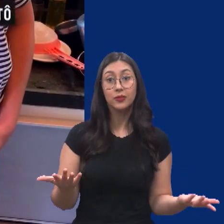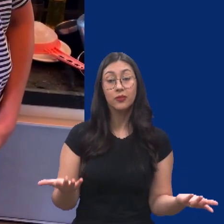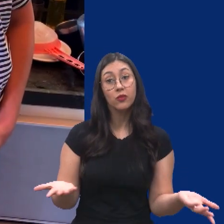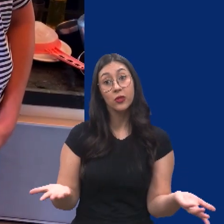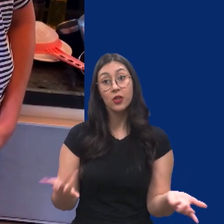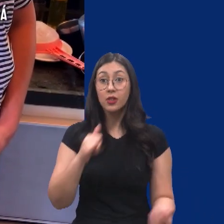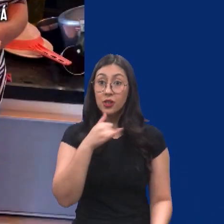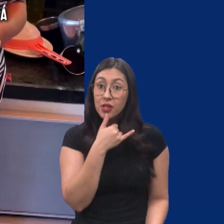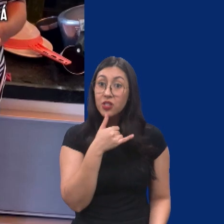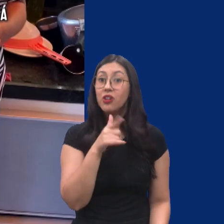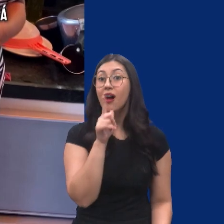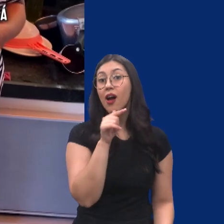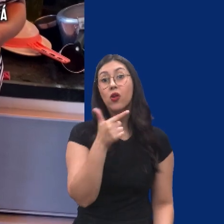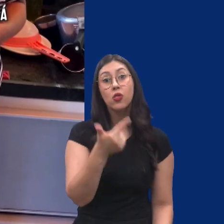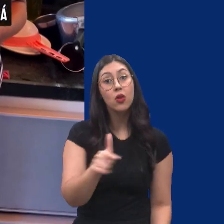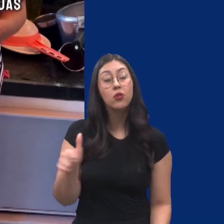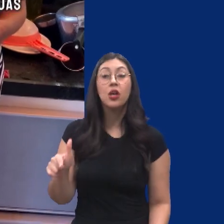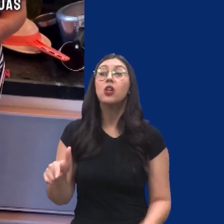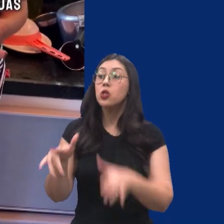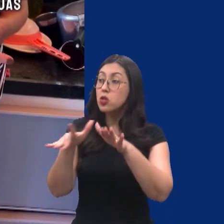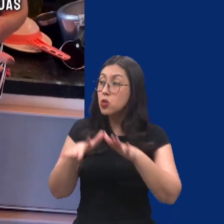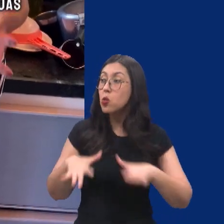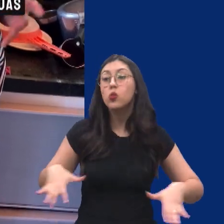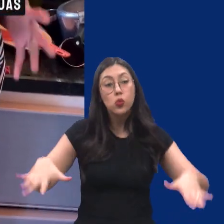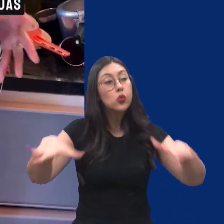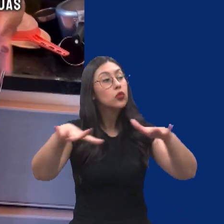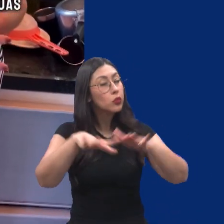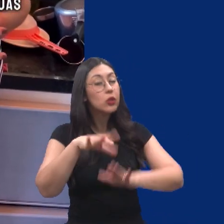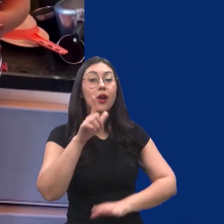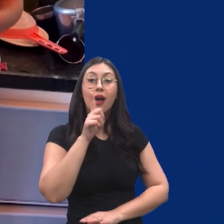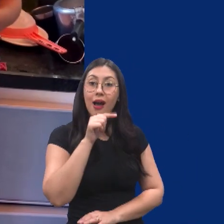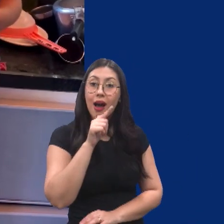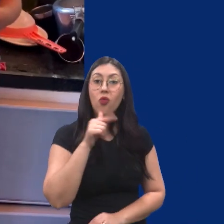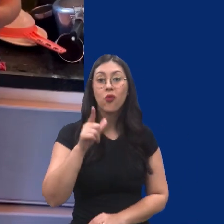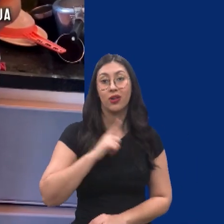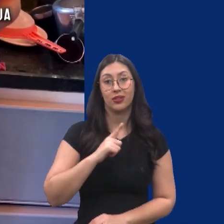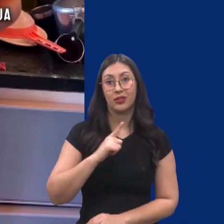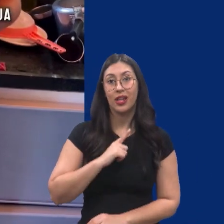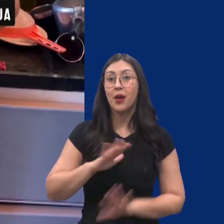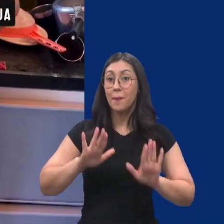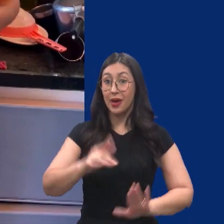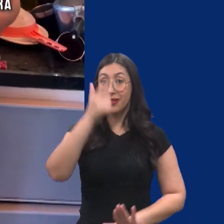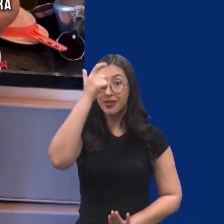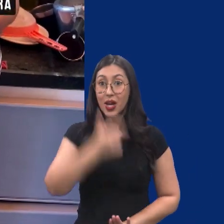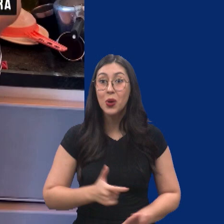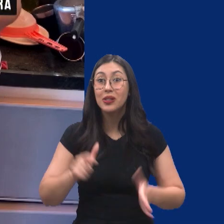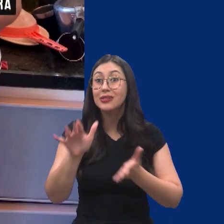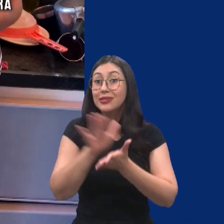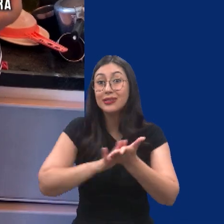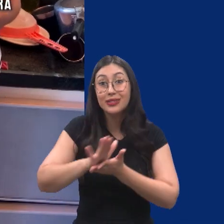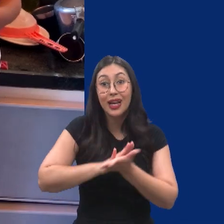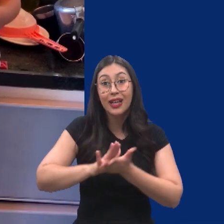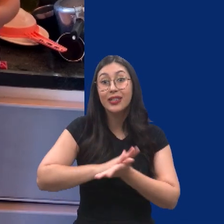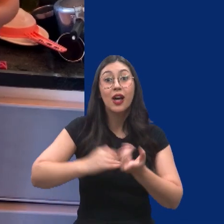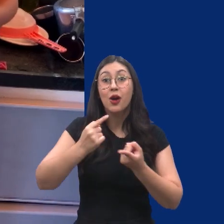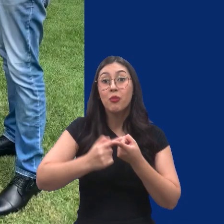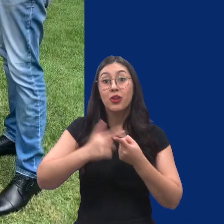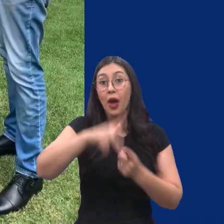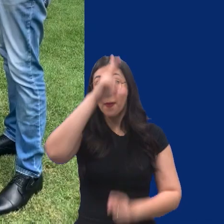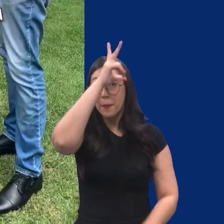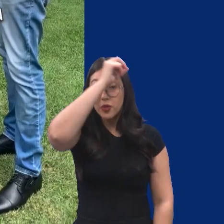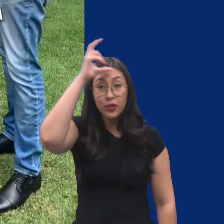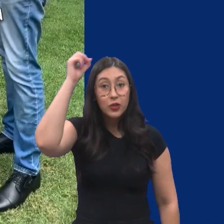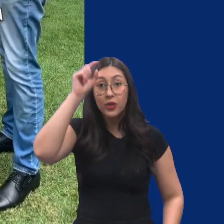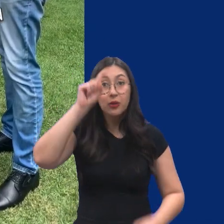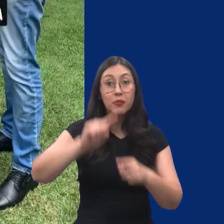infelizmente eu tô sem água. Todo mundo aqui está sendo abastecido 2 vezes e eu não tenho mais água porque a prefeitura cortou a minha água.